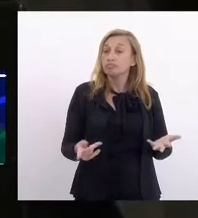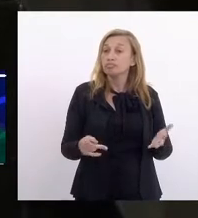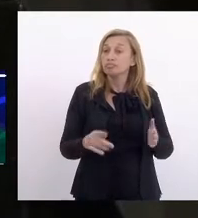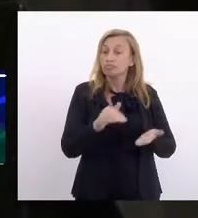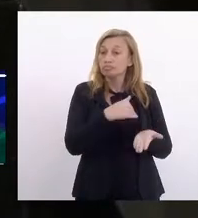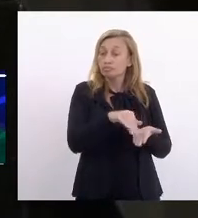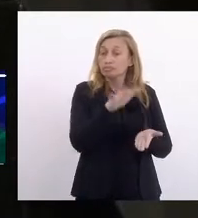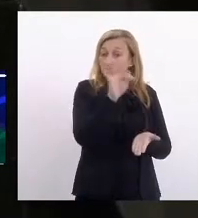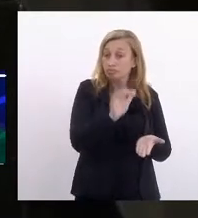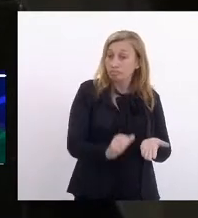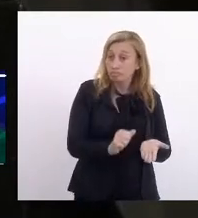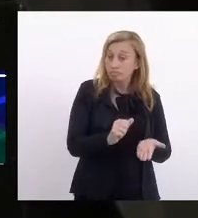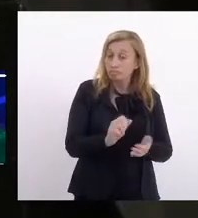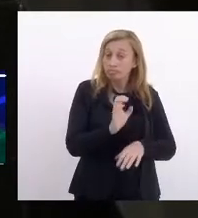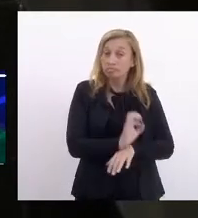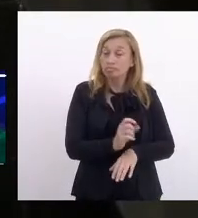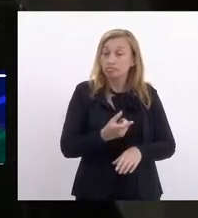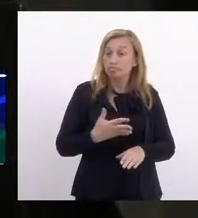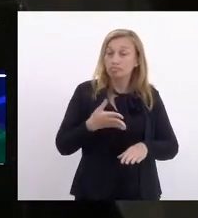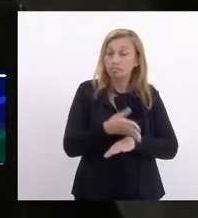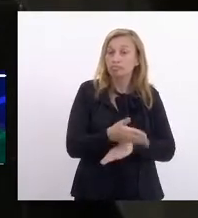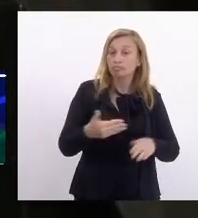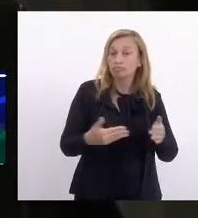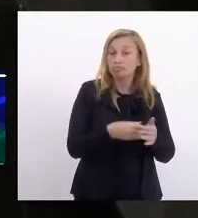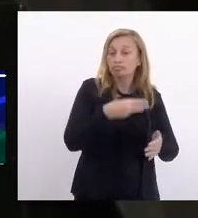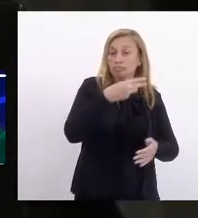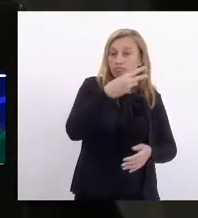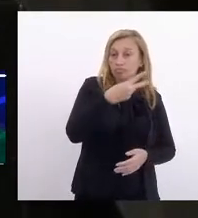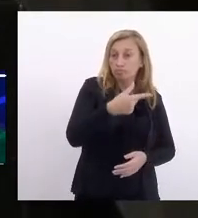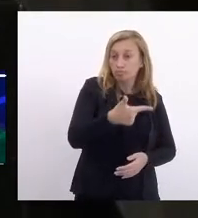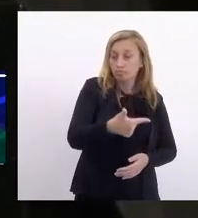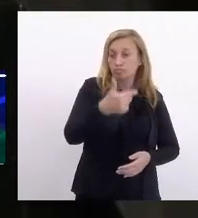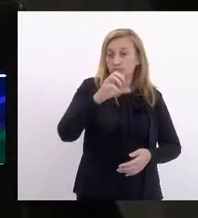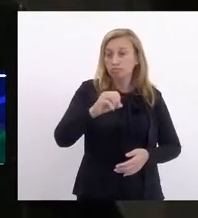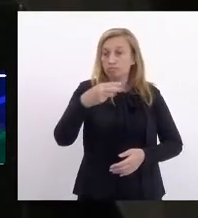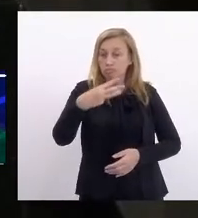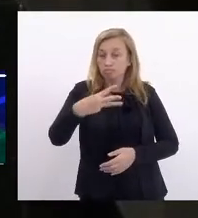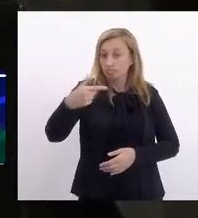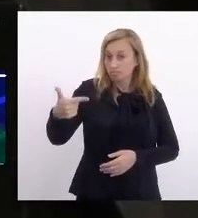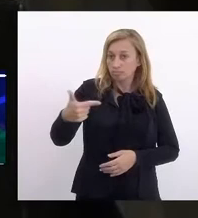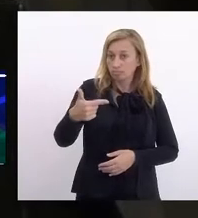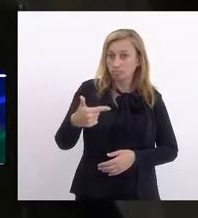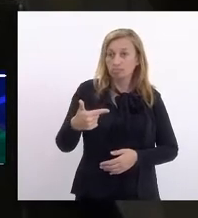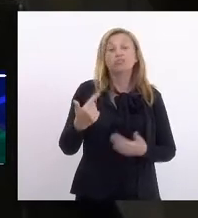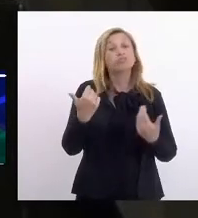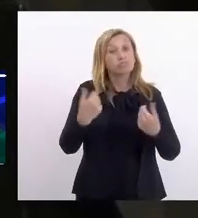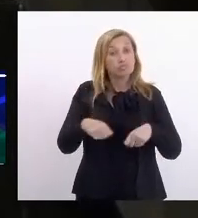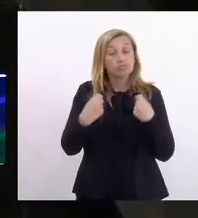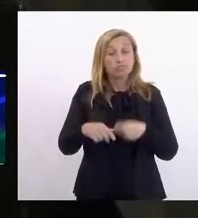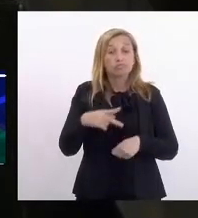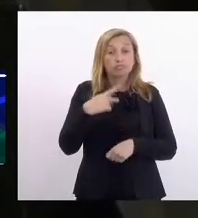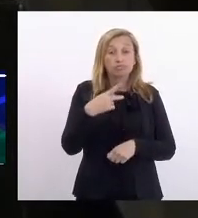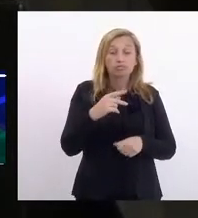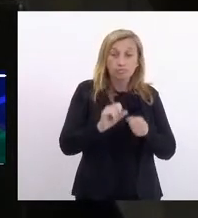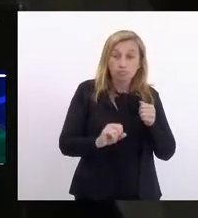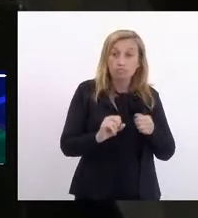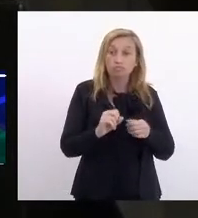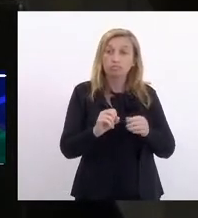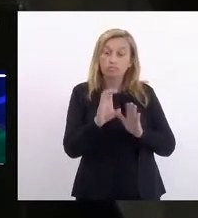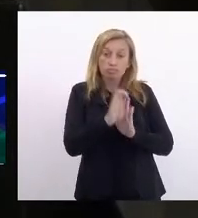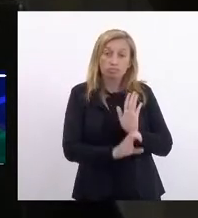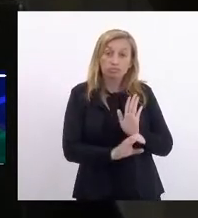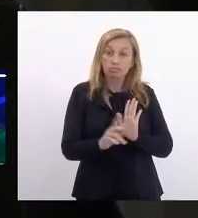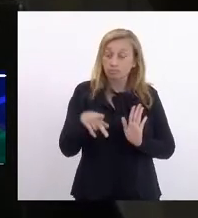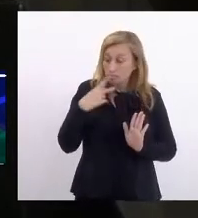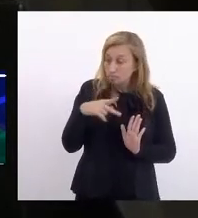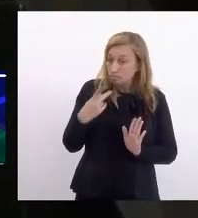se essa prorrogação se estendesse até 2032. Nem isso aparece na mensagem. Nós é que temos que fazer emenda para dizer não, isso não pode ser